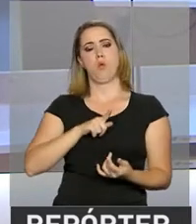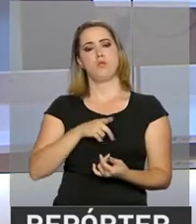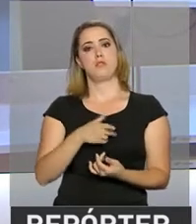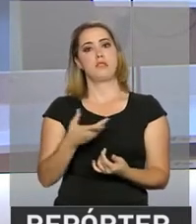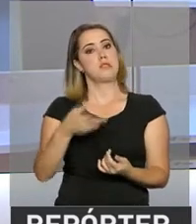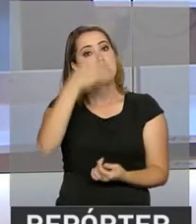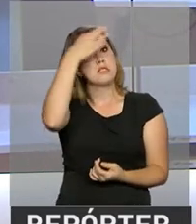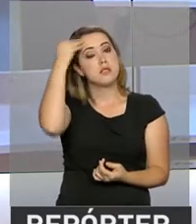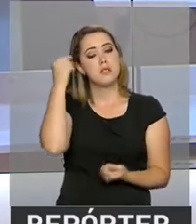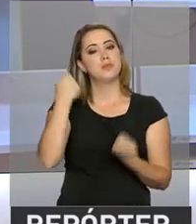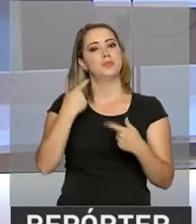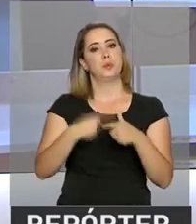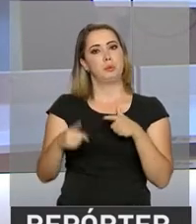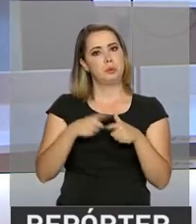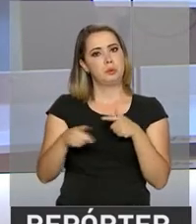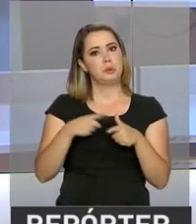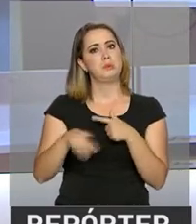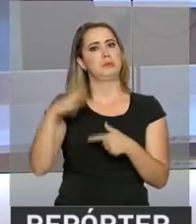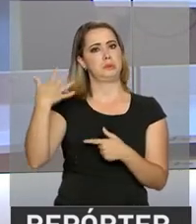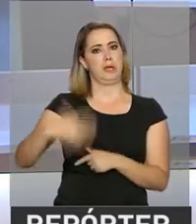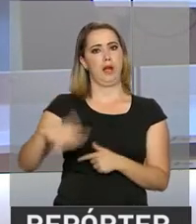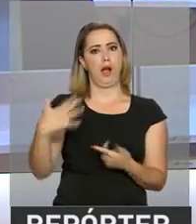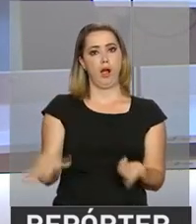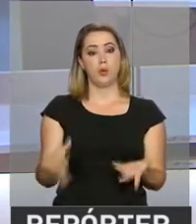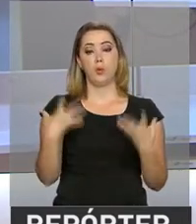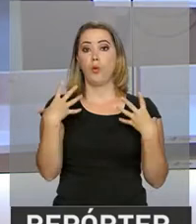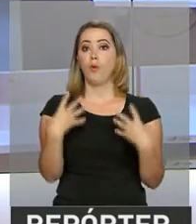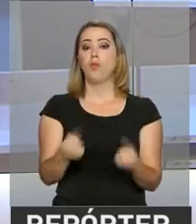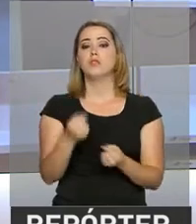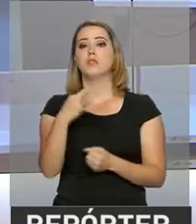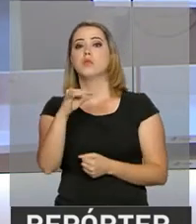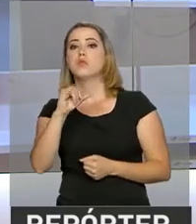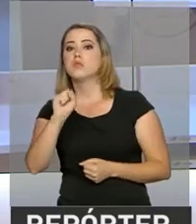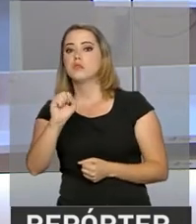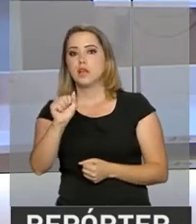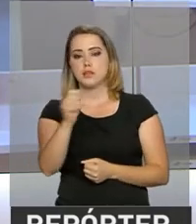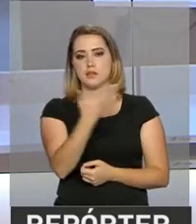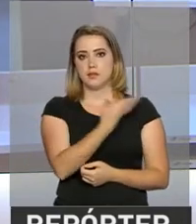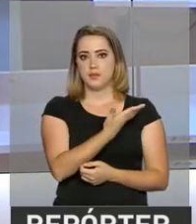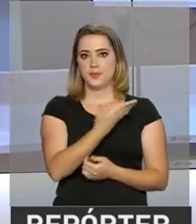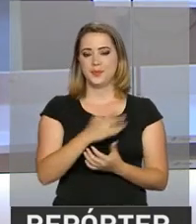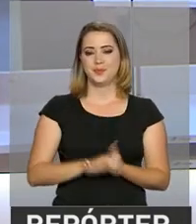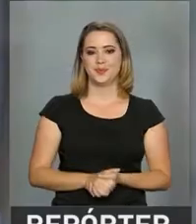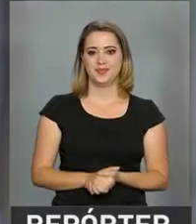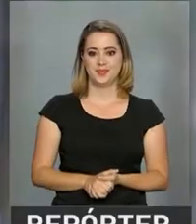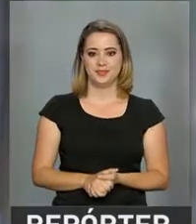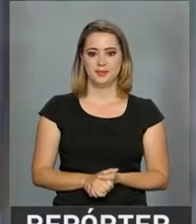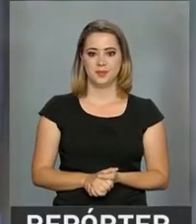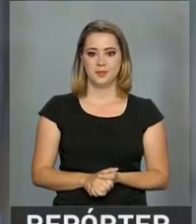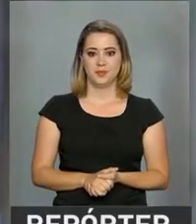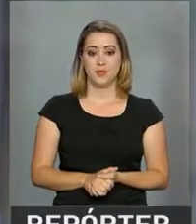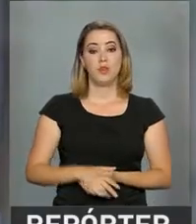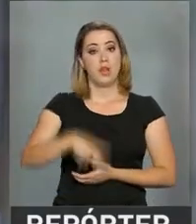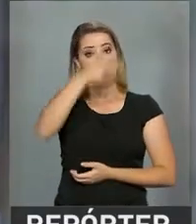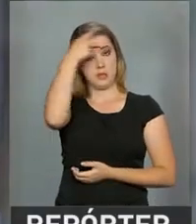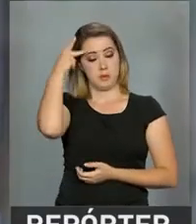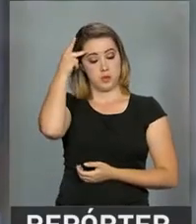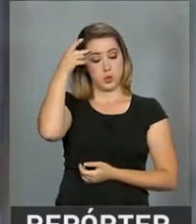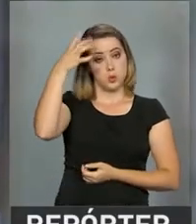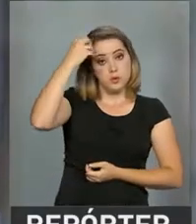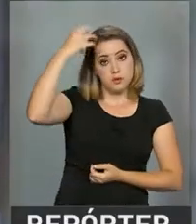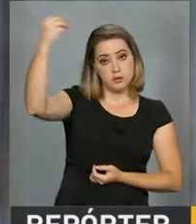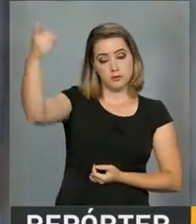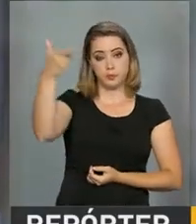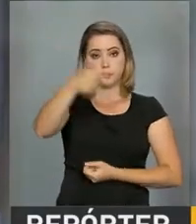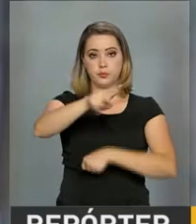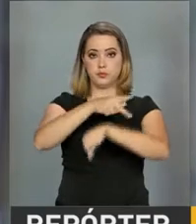cabeça e vai custar caro, hein? Quem explica pra gente é a repórter Thaisa Dias. Os brasileiros que viajam